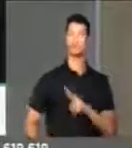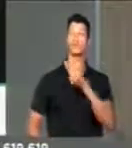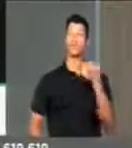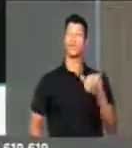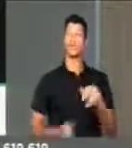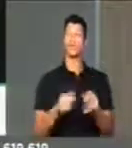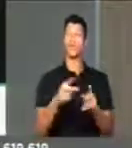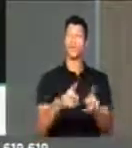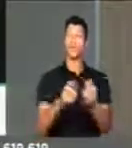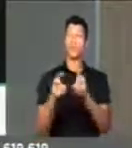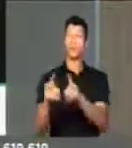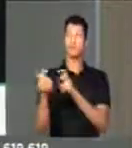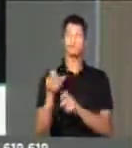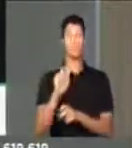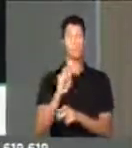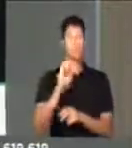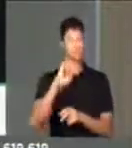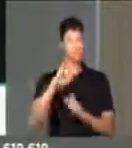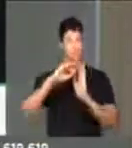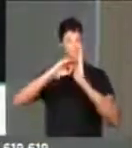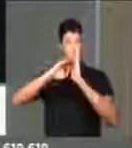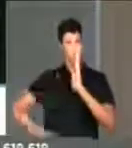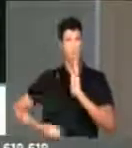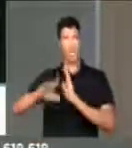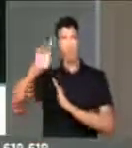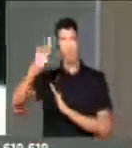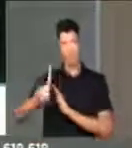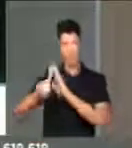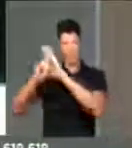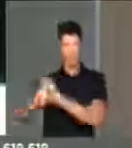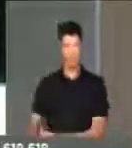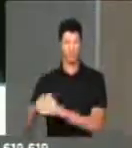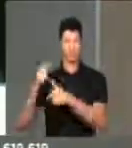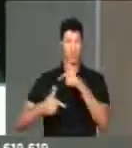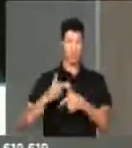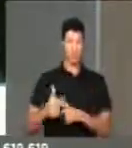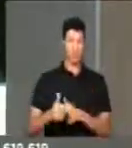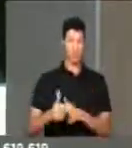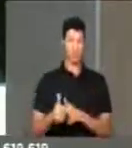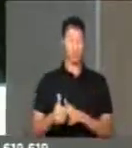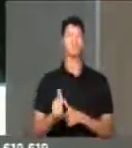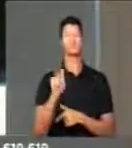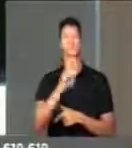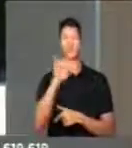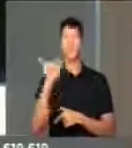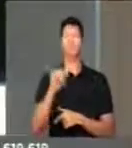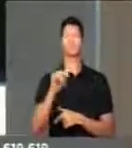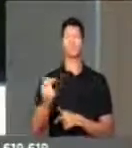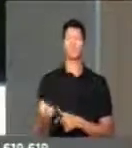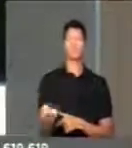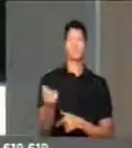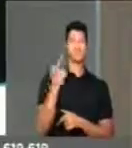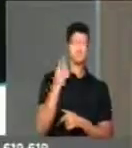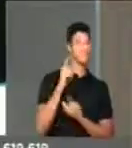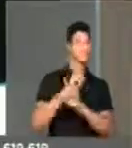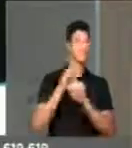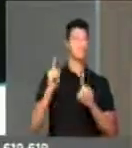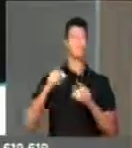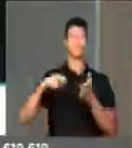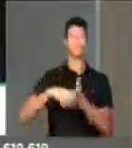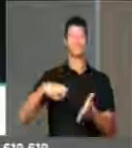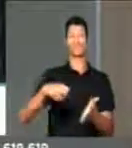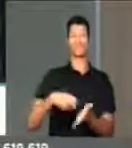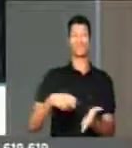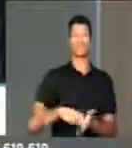vai perceber que se retirar esses direitos dos trabalhadores, será extremamente